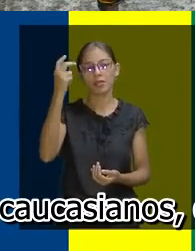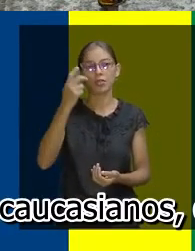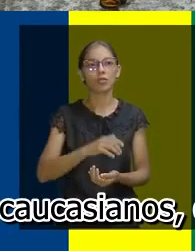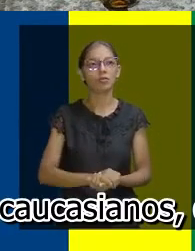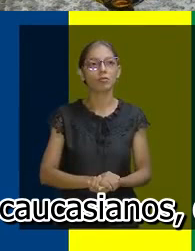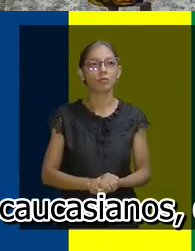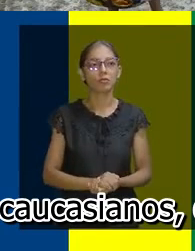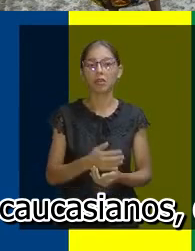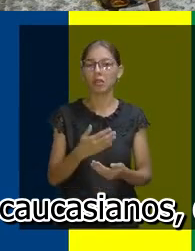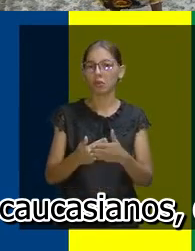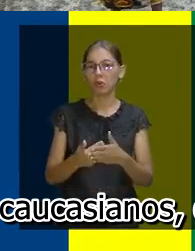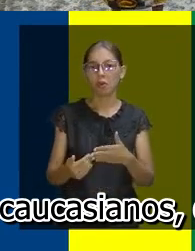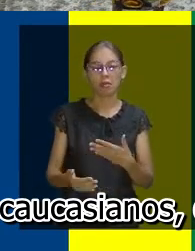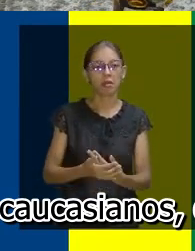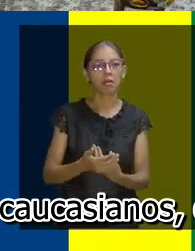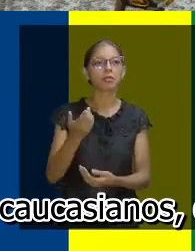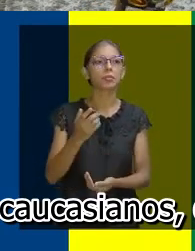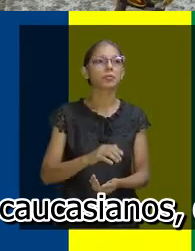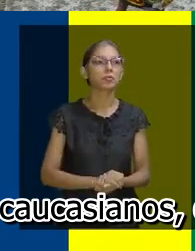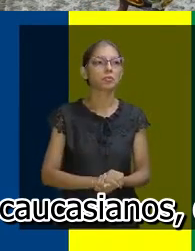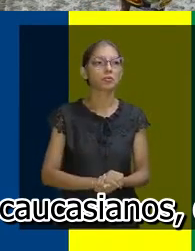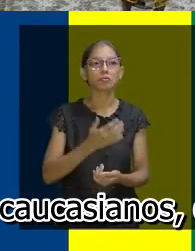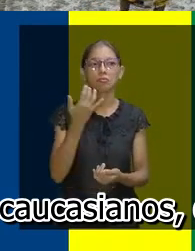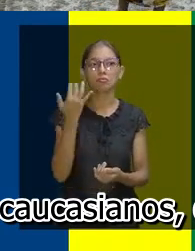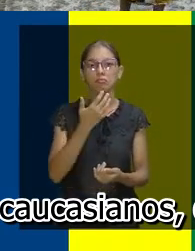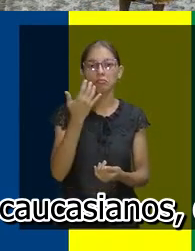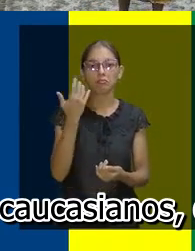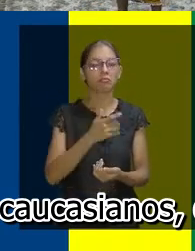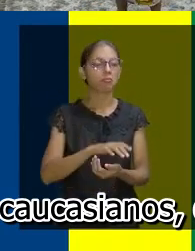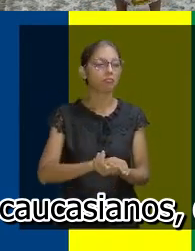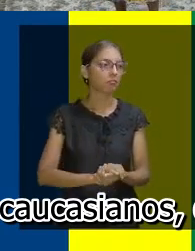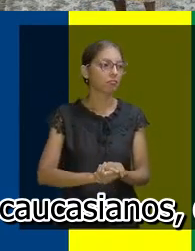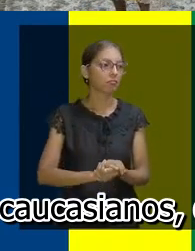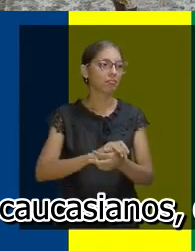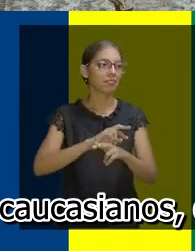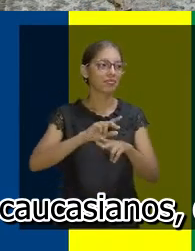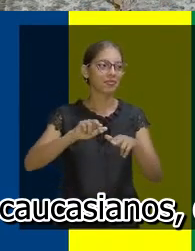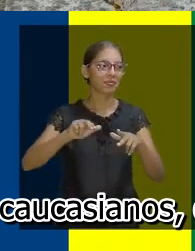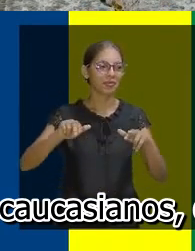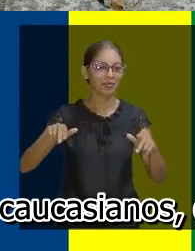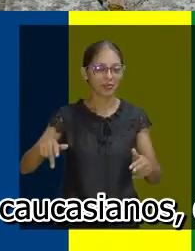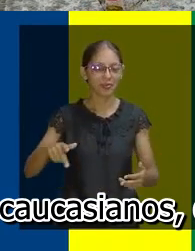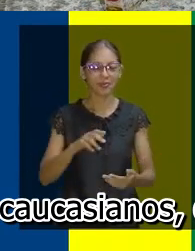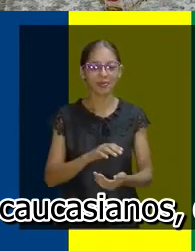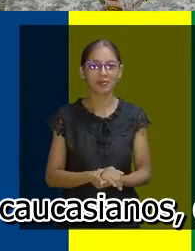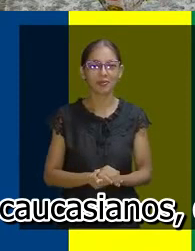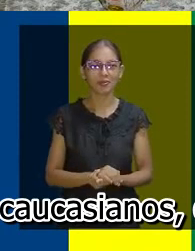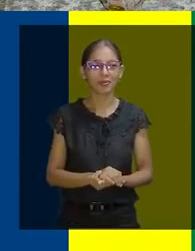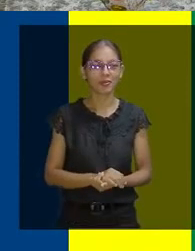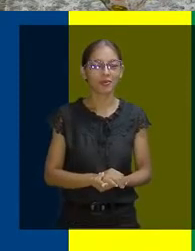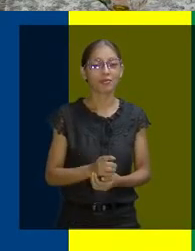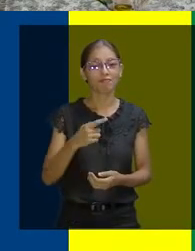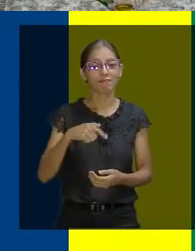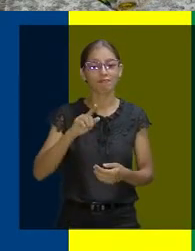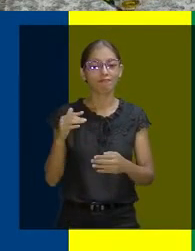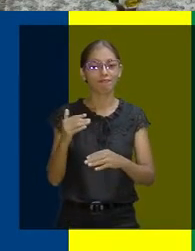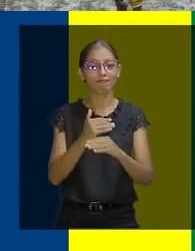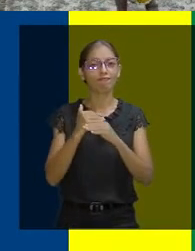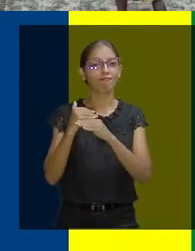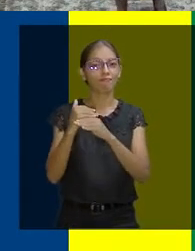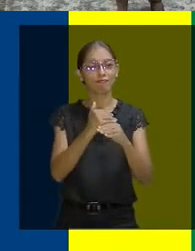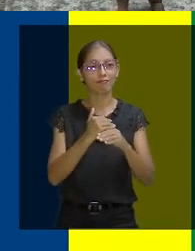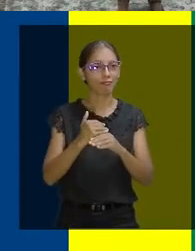caucasianos, qual seja, brancos, asiáticos, todos nós partimos do mesmo princípio. Qual seja, nós somos